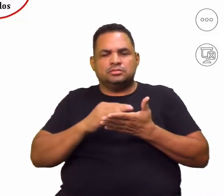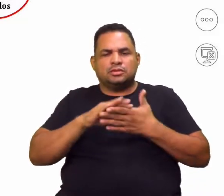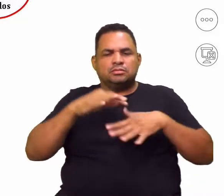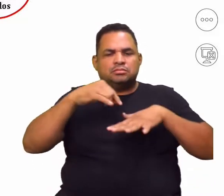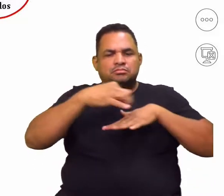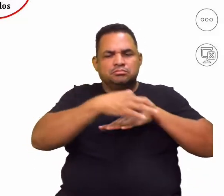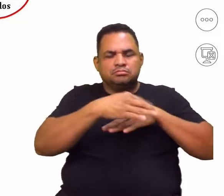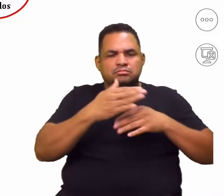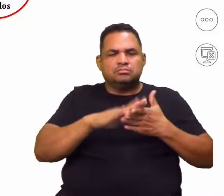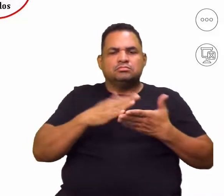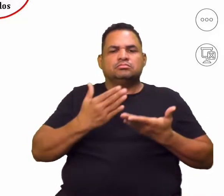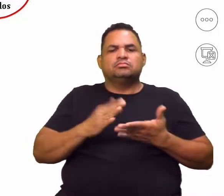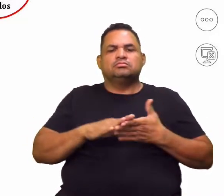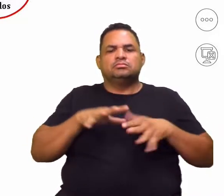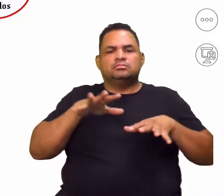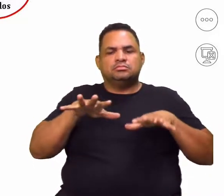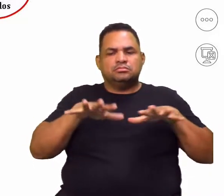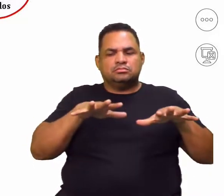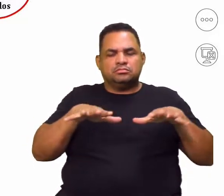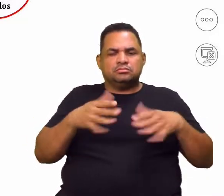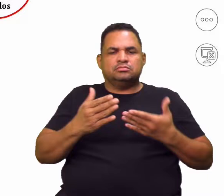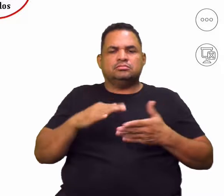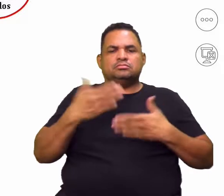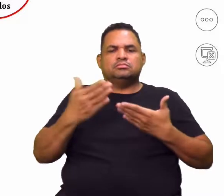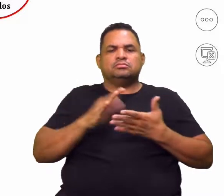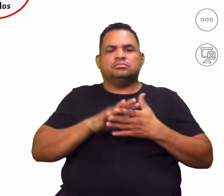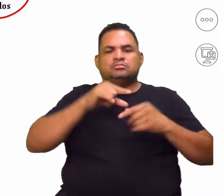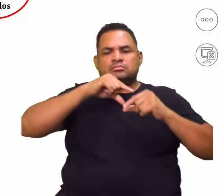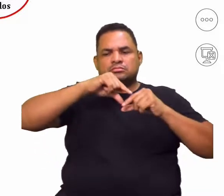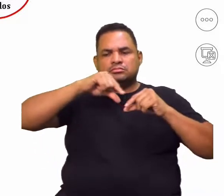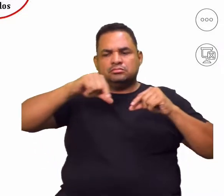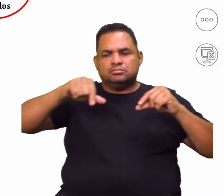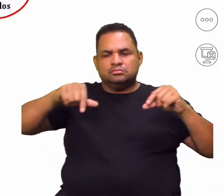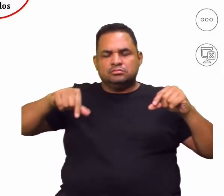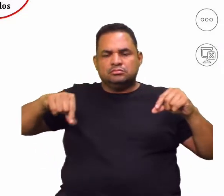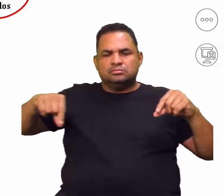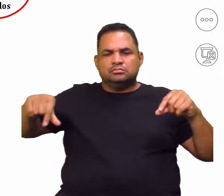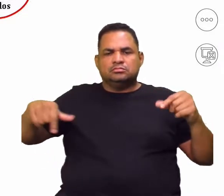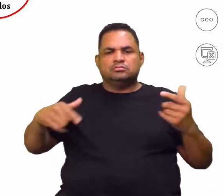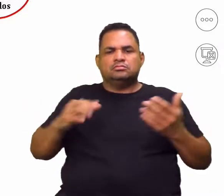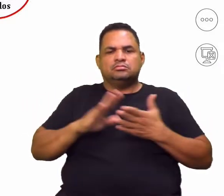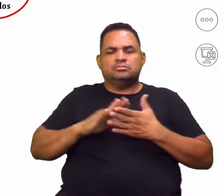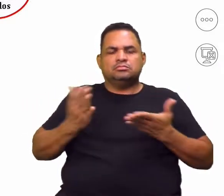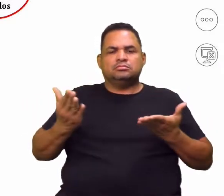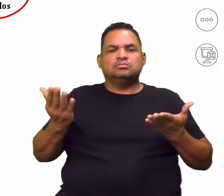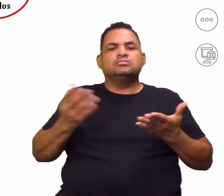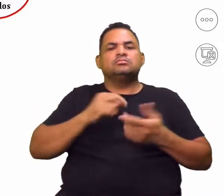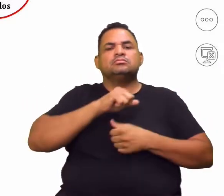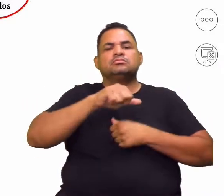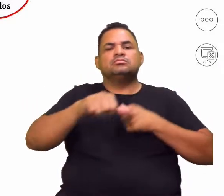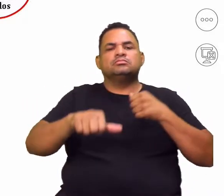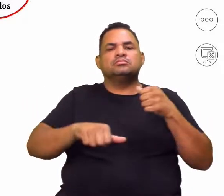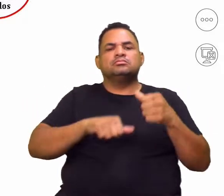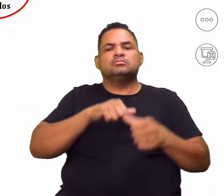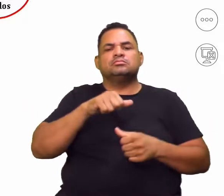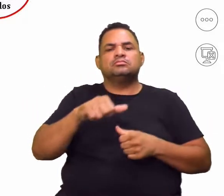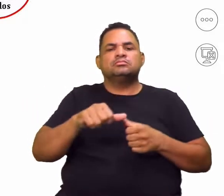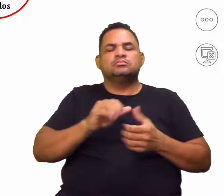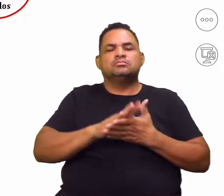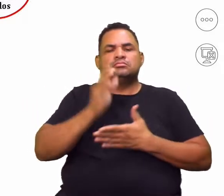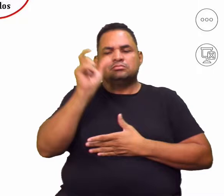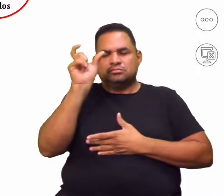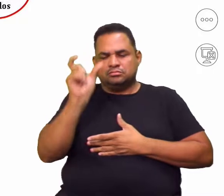posteriores, depois as patinhas anteriores, até a sua cauda regredir completamente e ele se transformar no